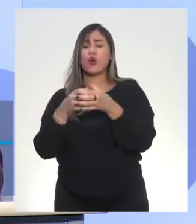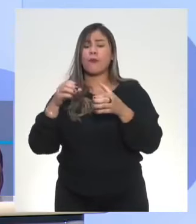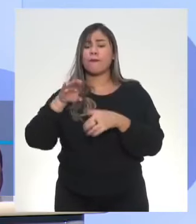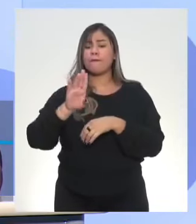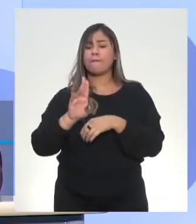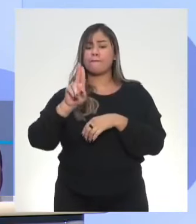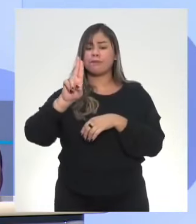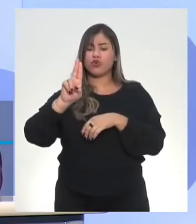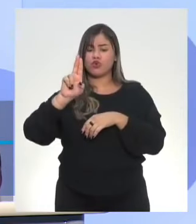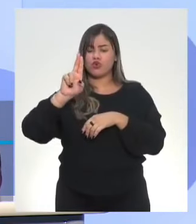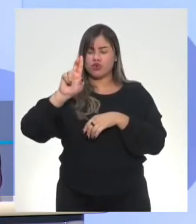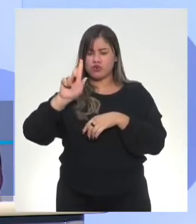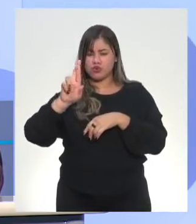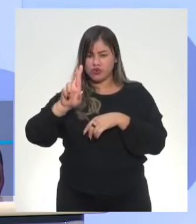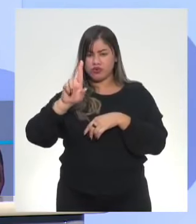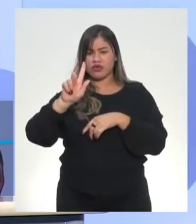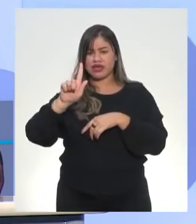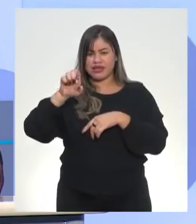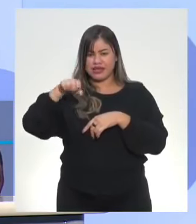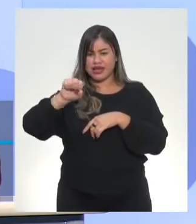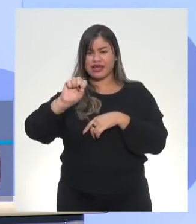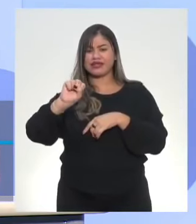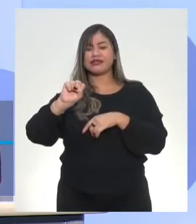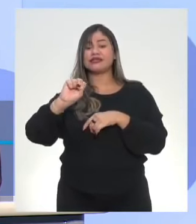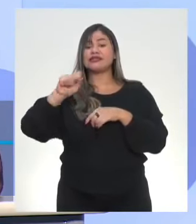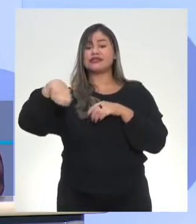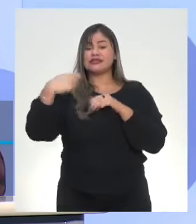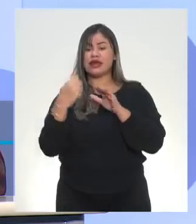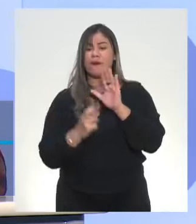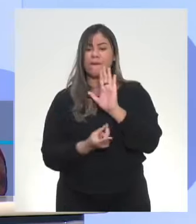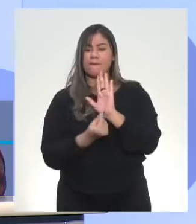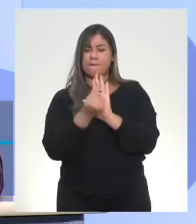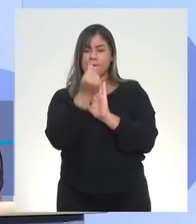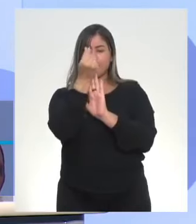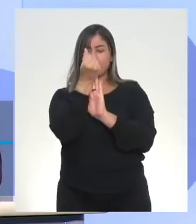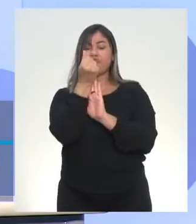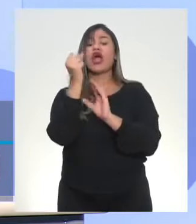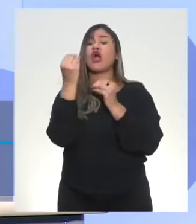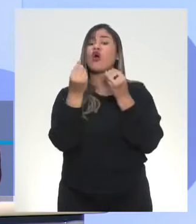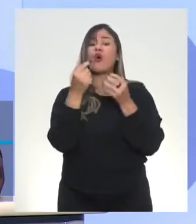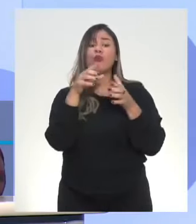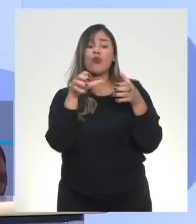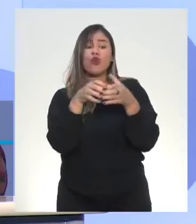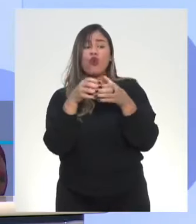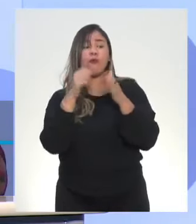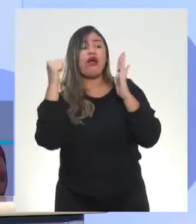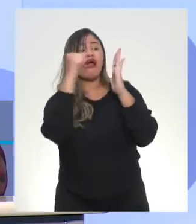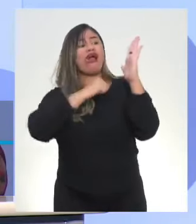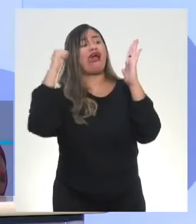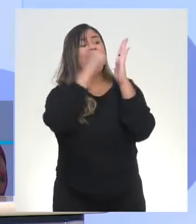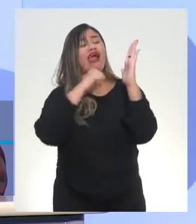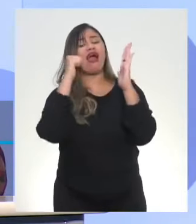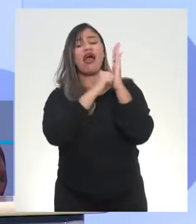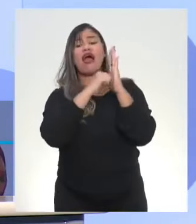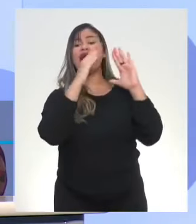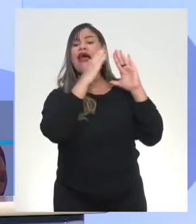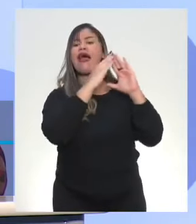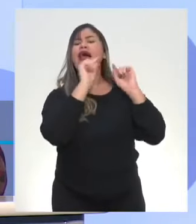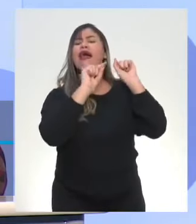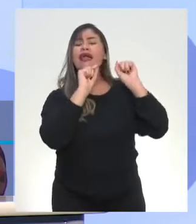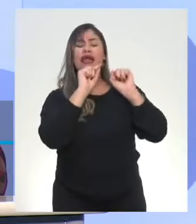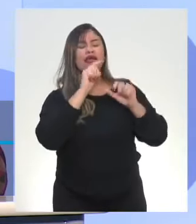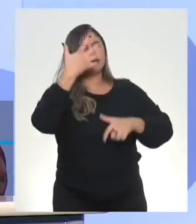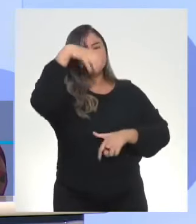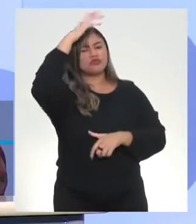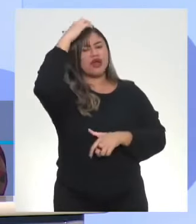é na porta do rei que a burguesia vai bater. Me ajude, rei, me ajude a manter as minhas atividades mercantis